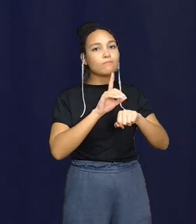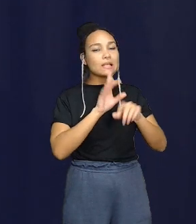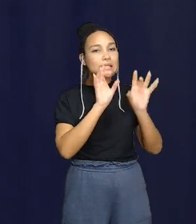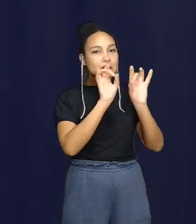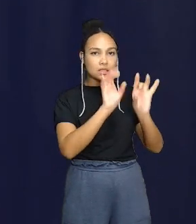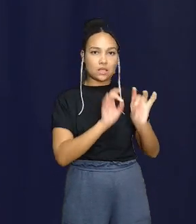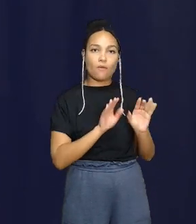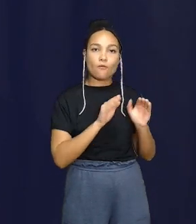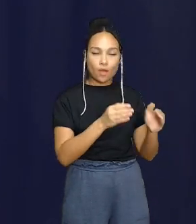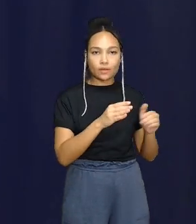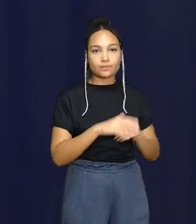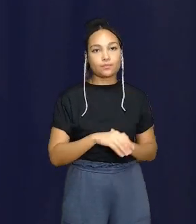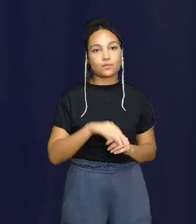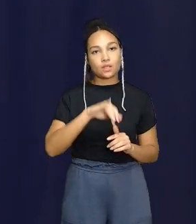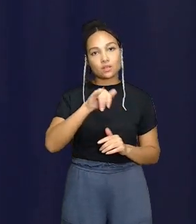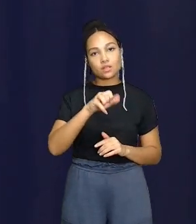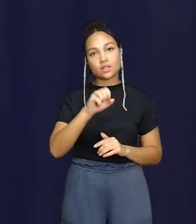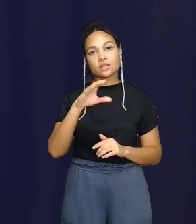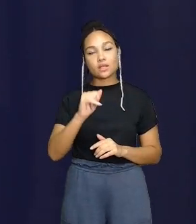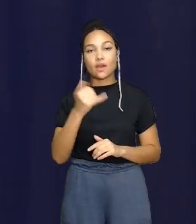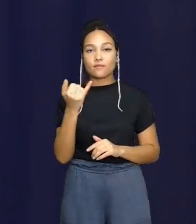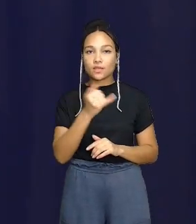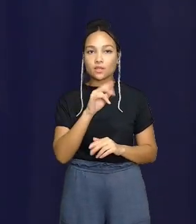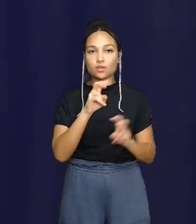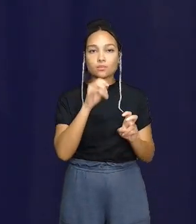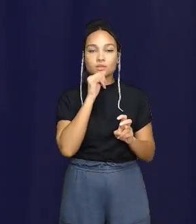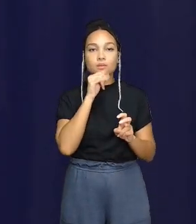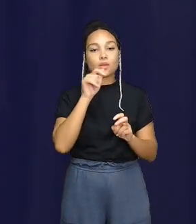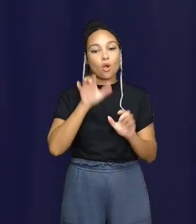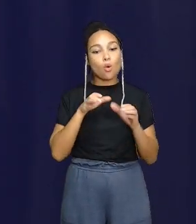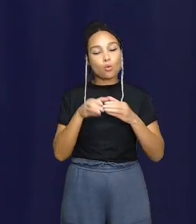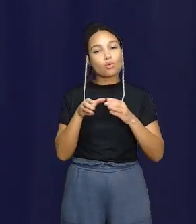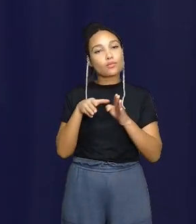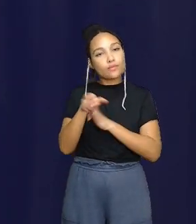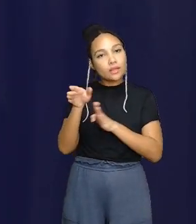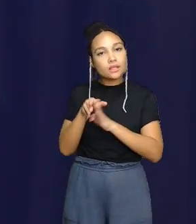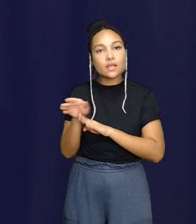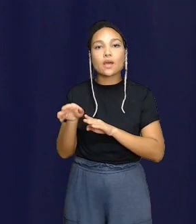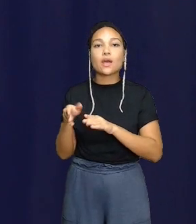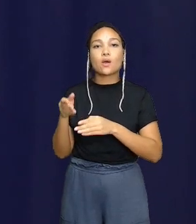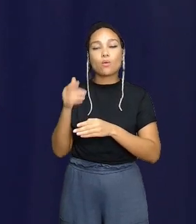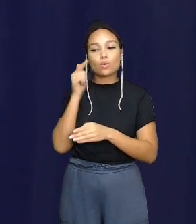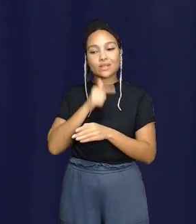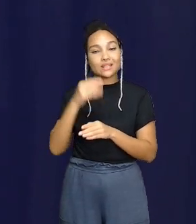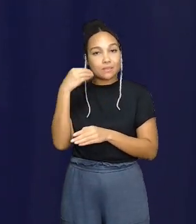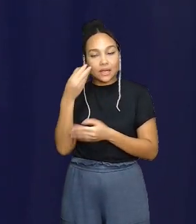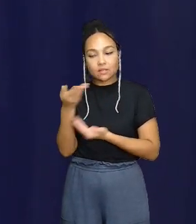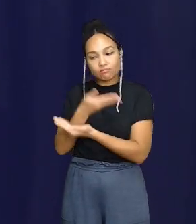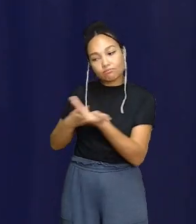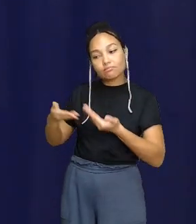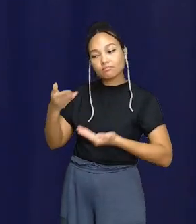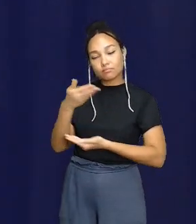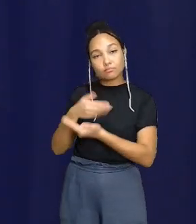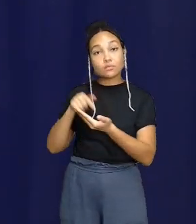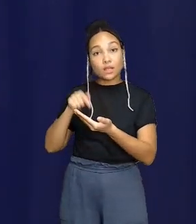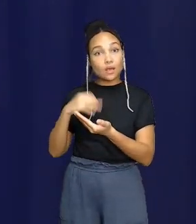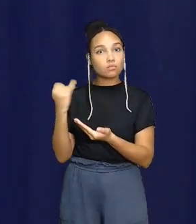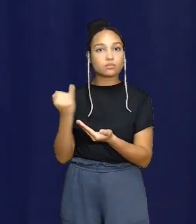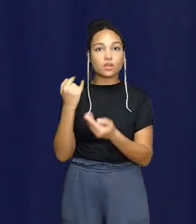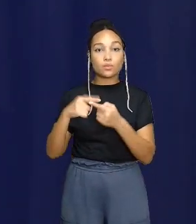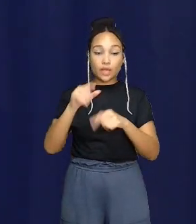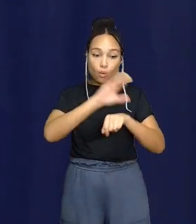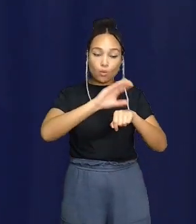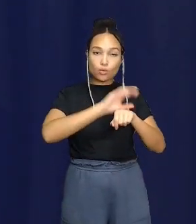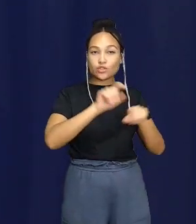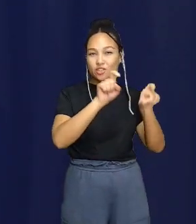Jéssica coloca de mentoria, de ter um grupo onde tu possas trocar as experiências, enfim, porque aquele curso de informática